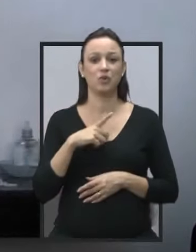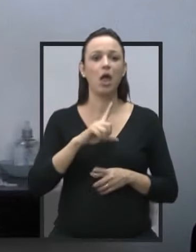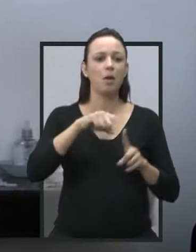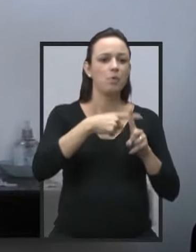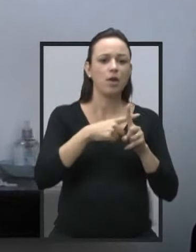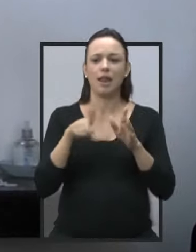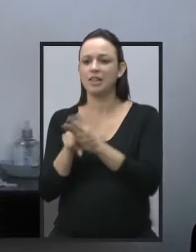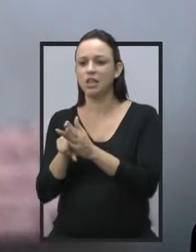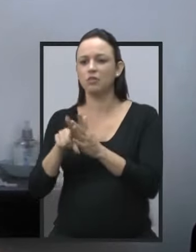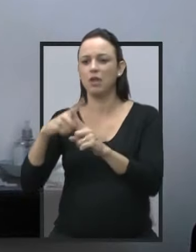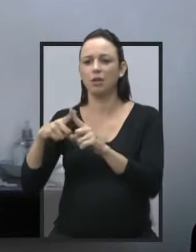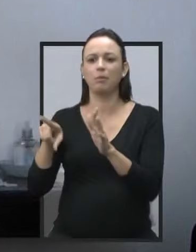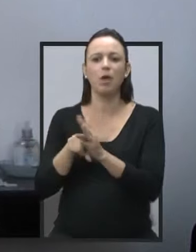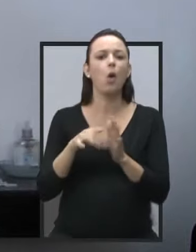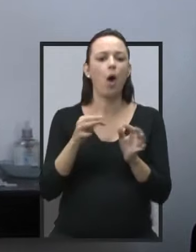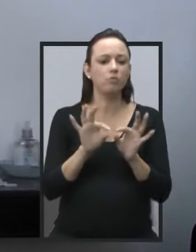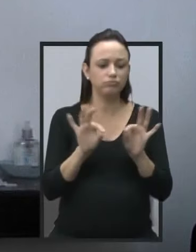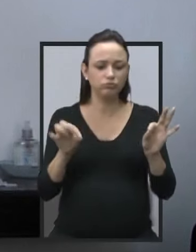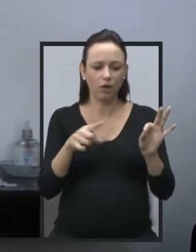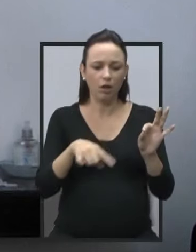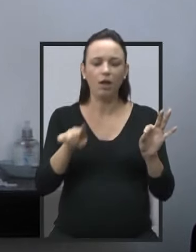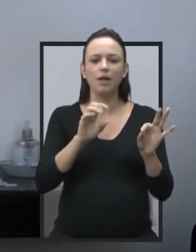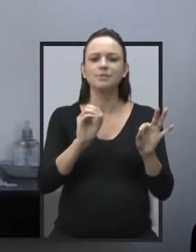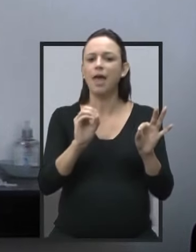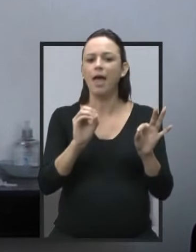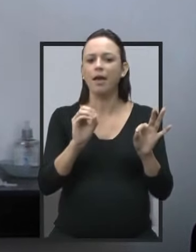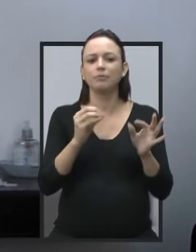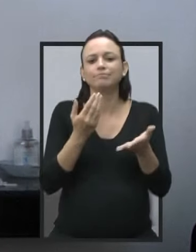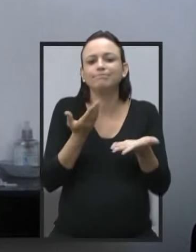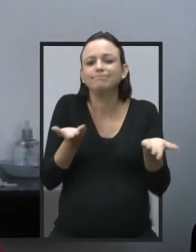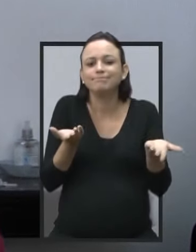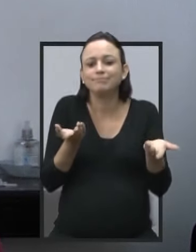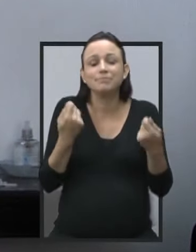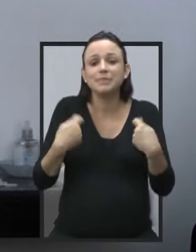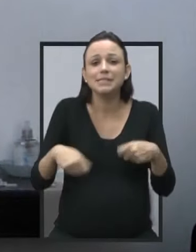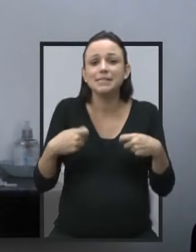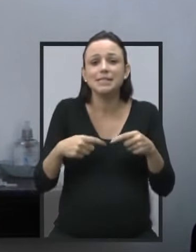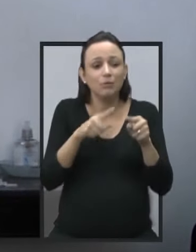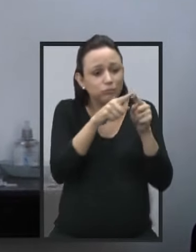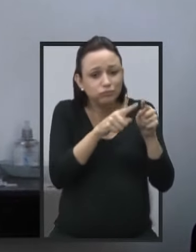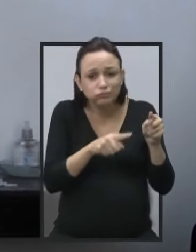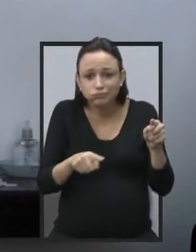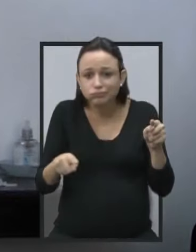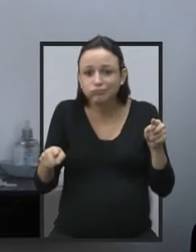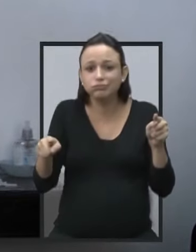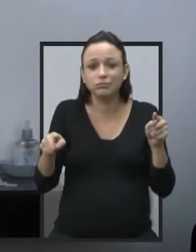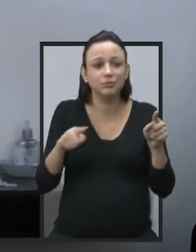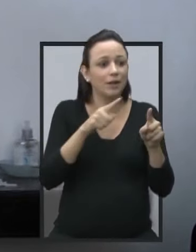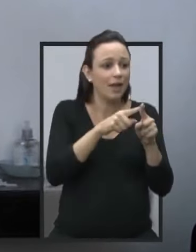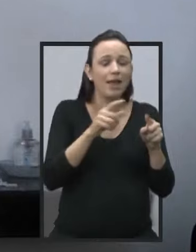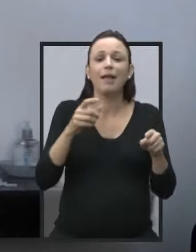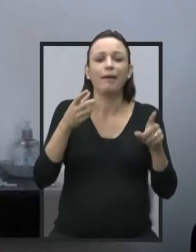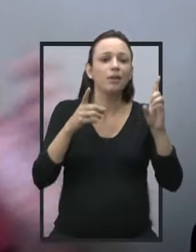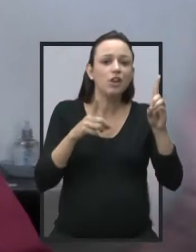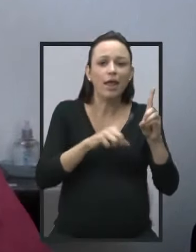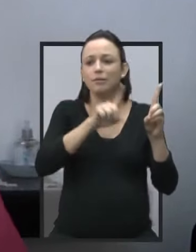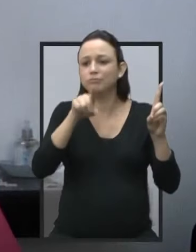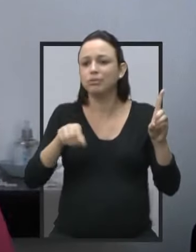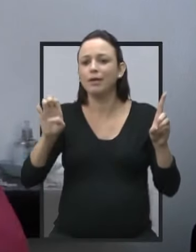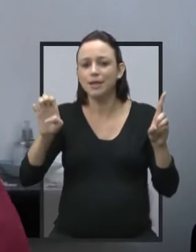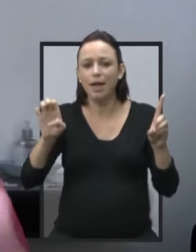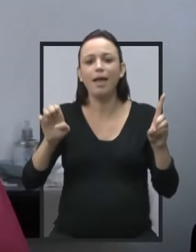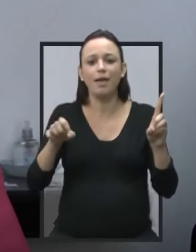para o positivo, positivo para o negativo, você inexoravelmente passa pelo zero. Tem que passar. Então, se ele saiu da direita e foi para a esquerda,